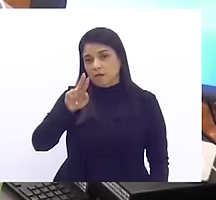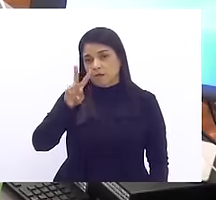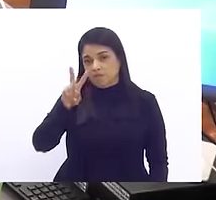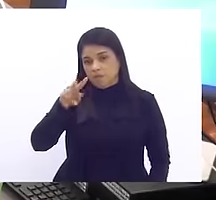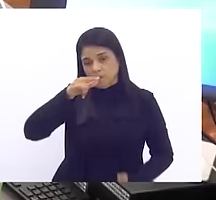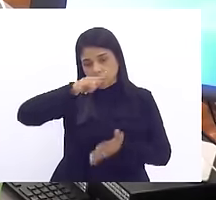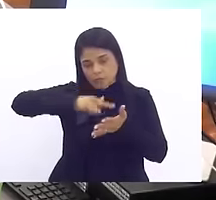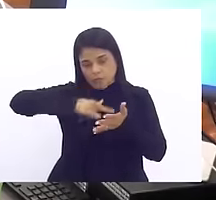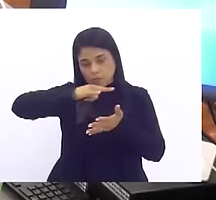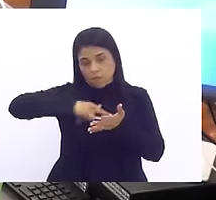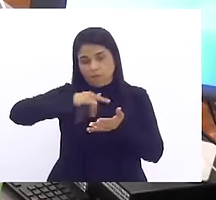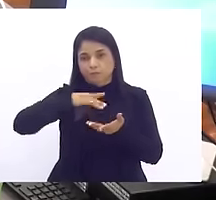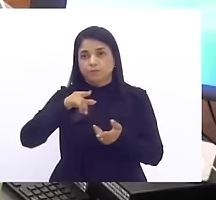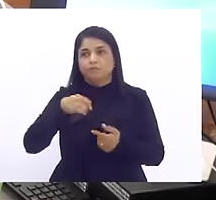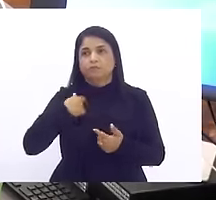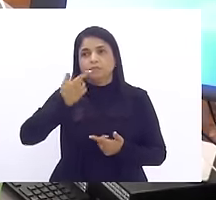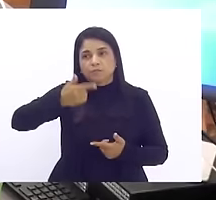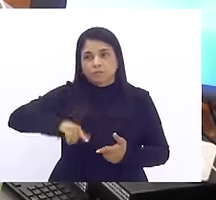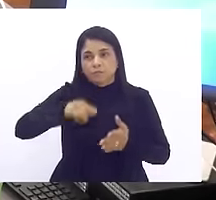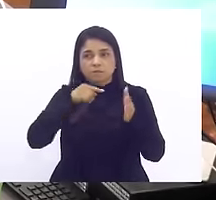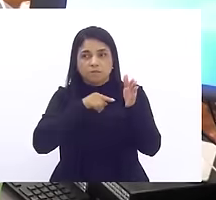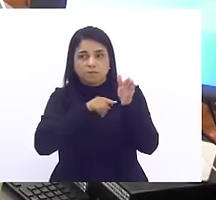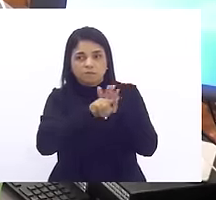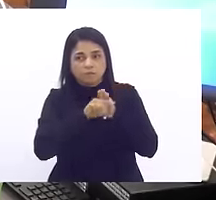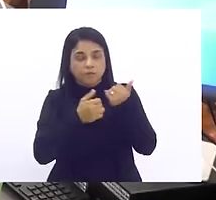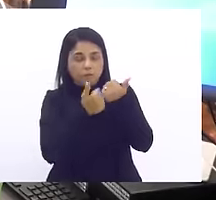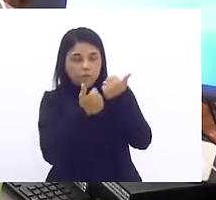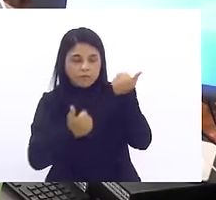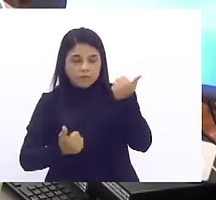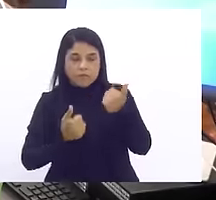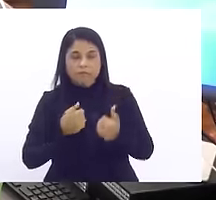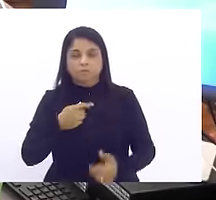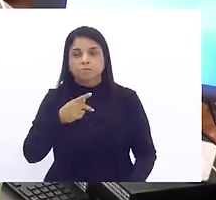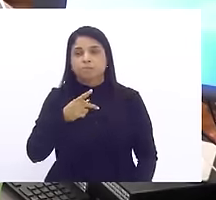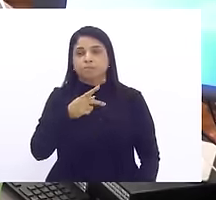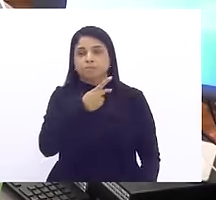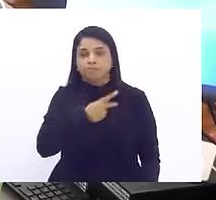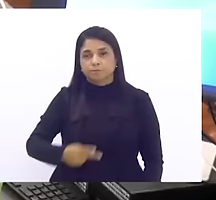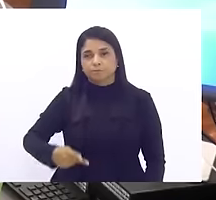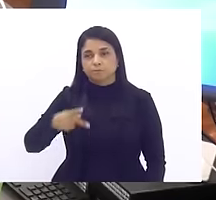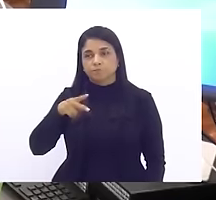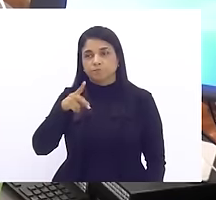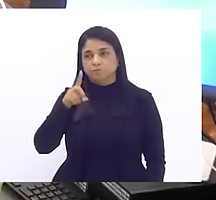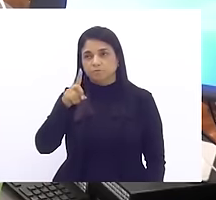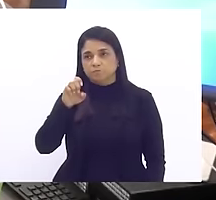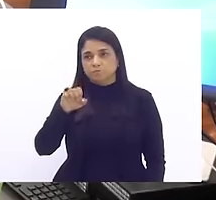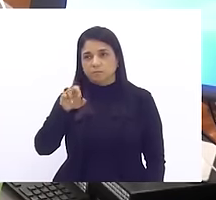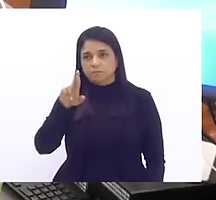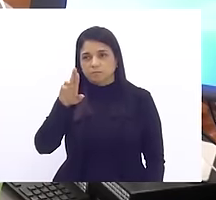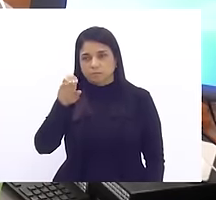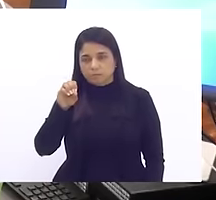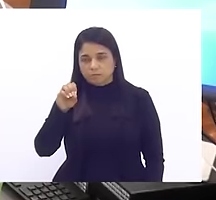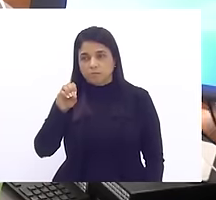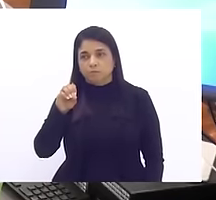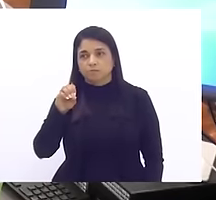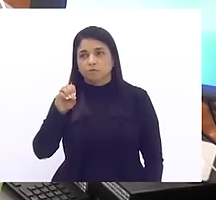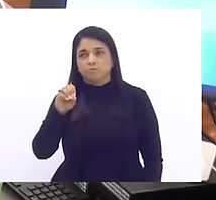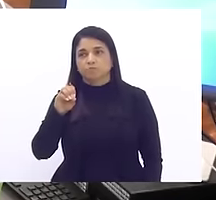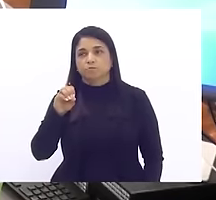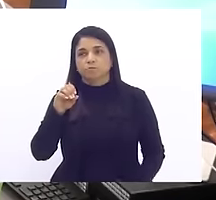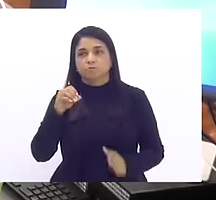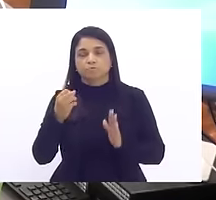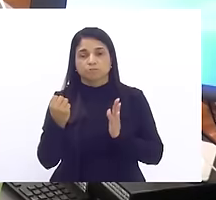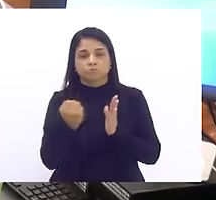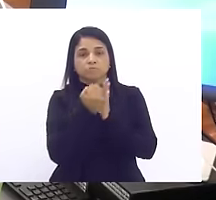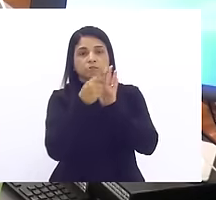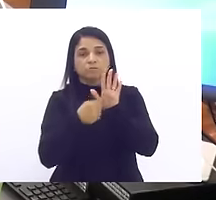eu quero falar mais uma vez com a vice-presidente do Detro e diante de mal eu quero que destacar